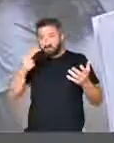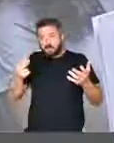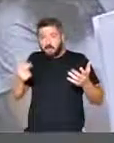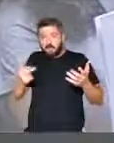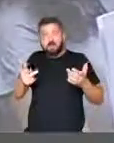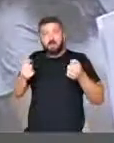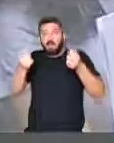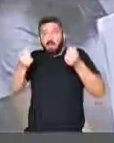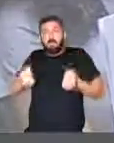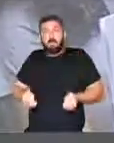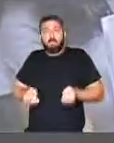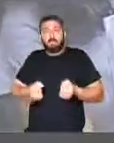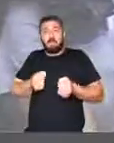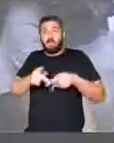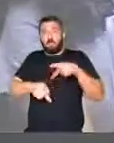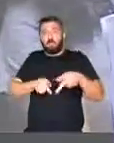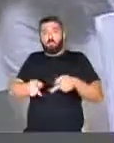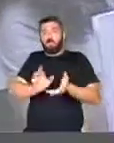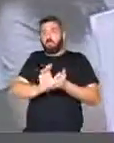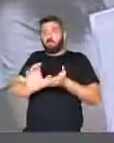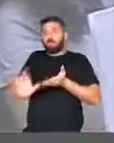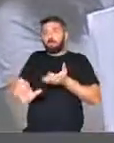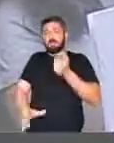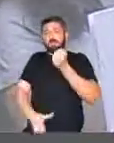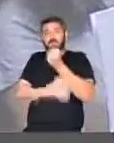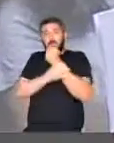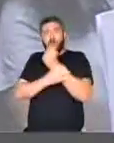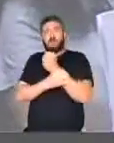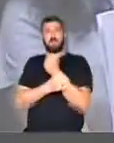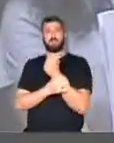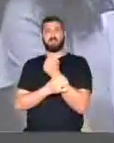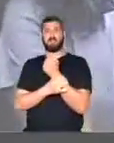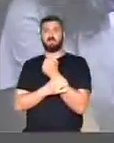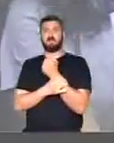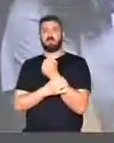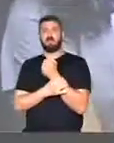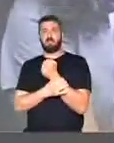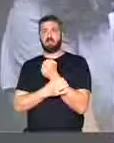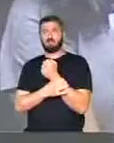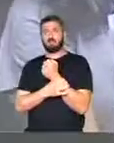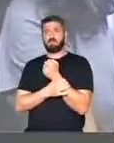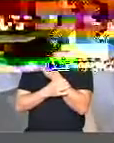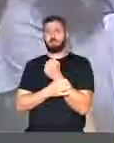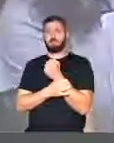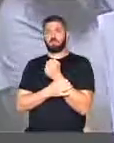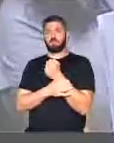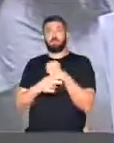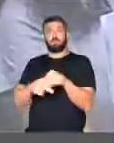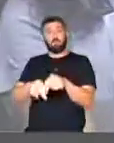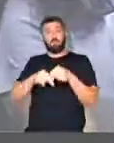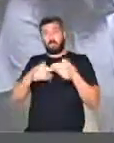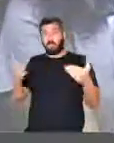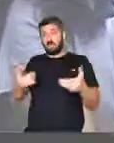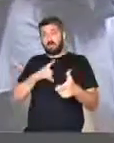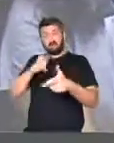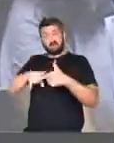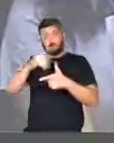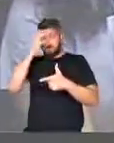fosse um peso para o país investir em segurança pública. Por isso que o país está o caos que